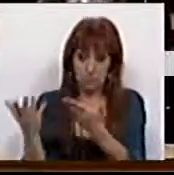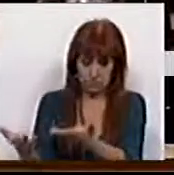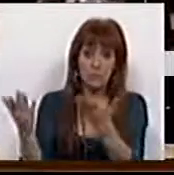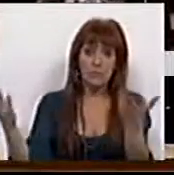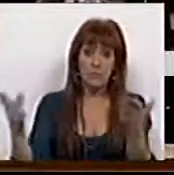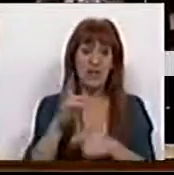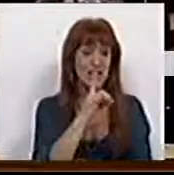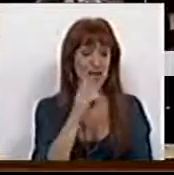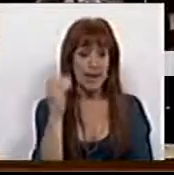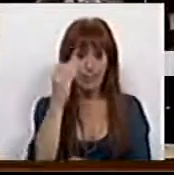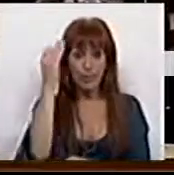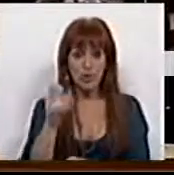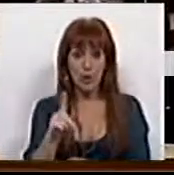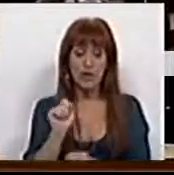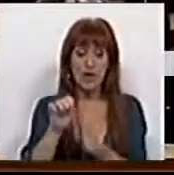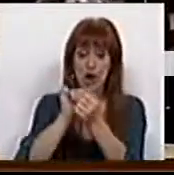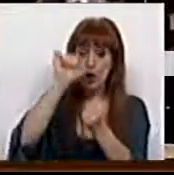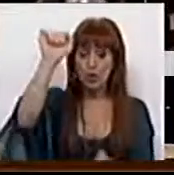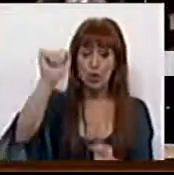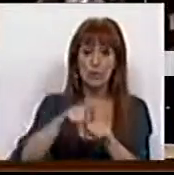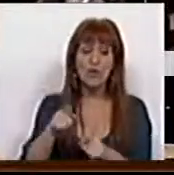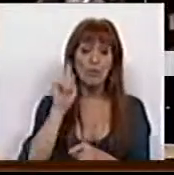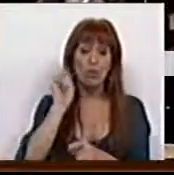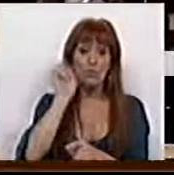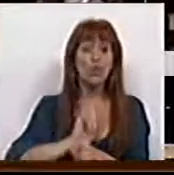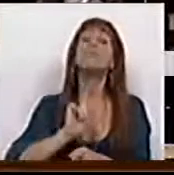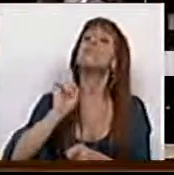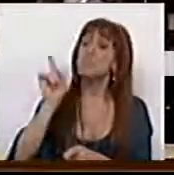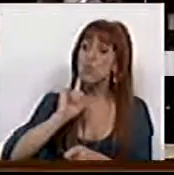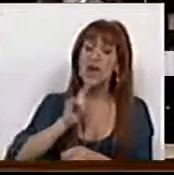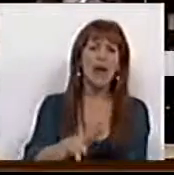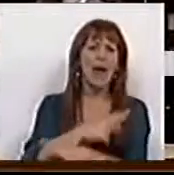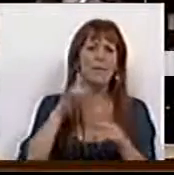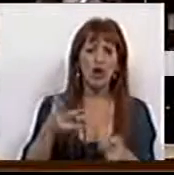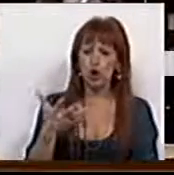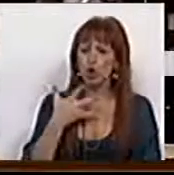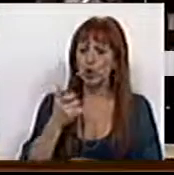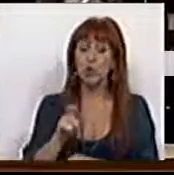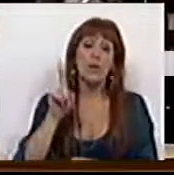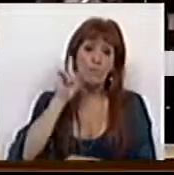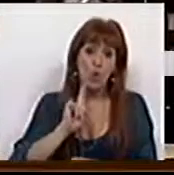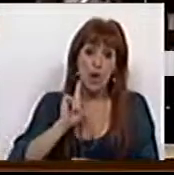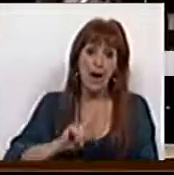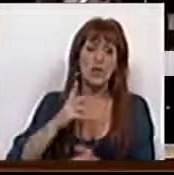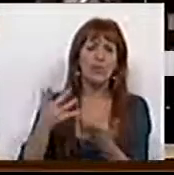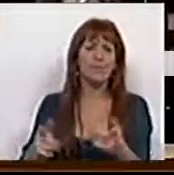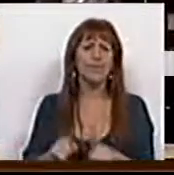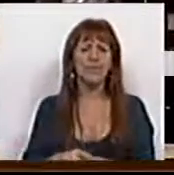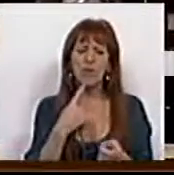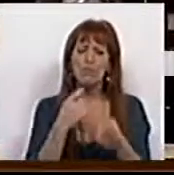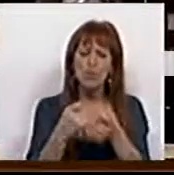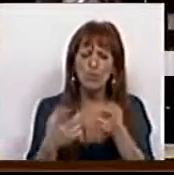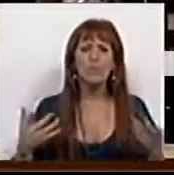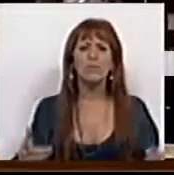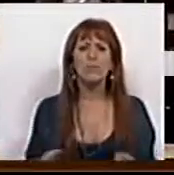mulheres, 60% dos diplomados, das diplomadas são mulheres, a maioria dos doutorados são mulheres. O